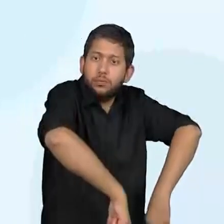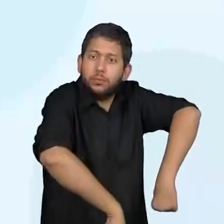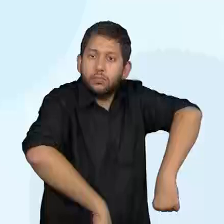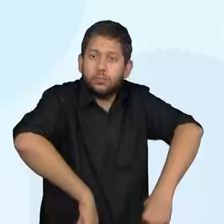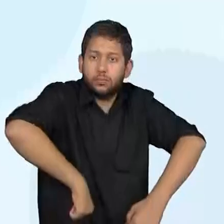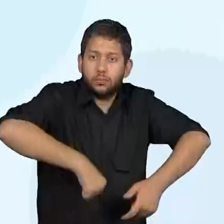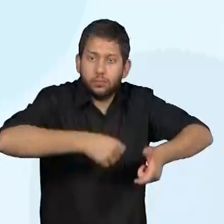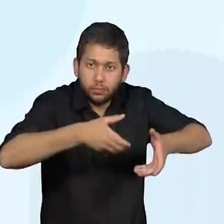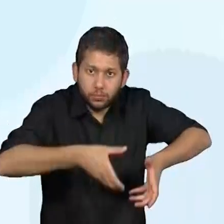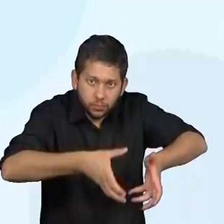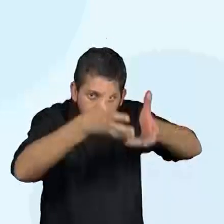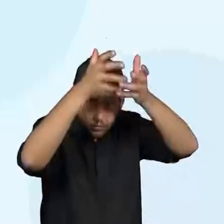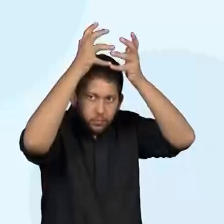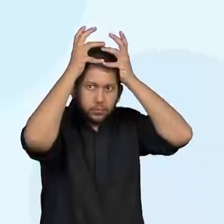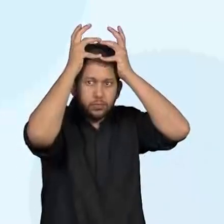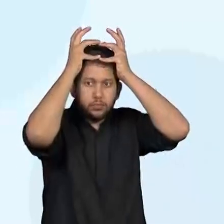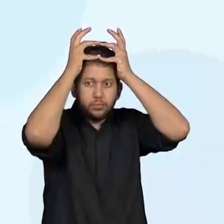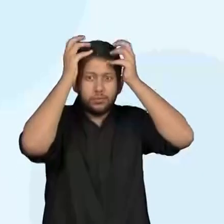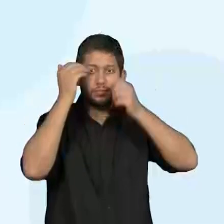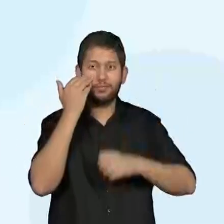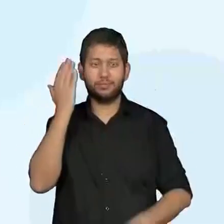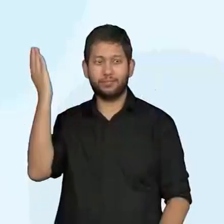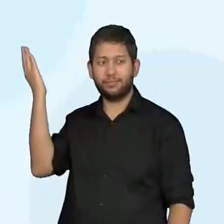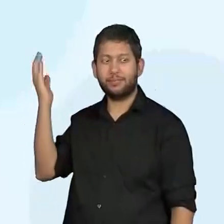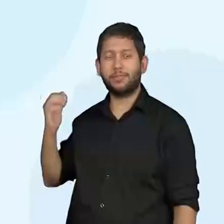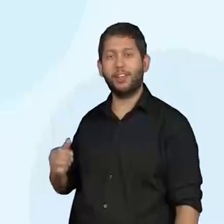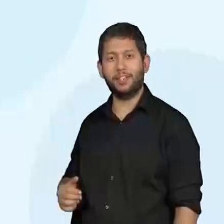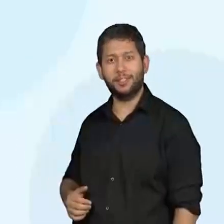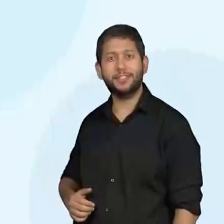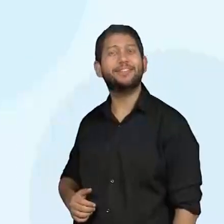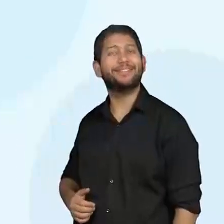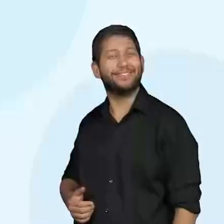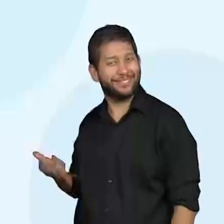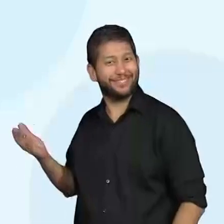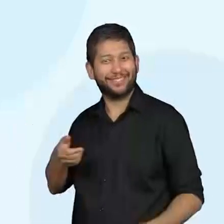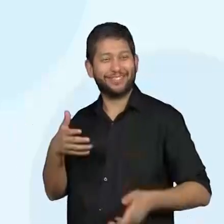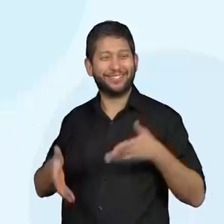bem. Vamos ler juntinho aqui? Então, ok, vamos lá para a tela.